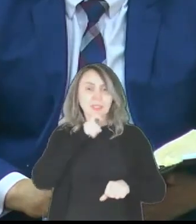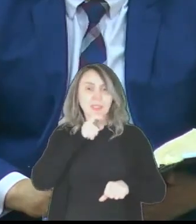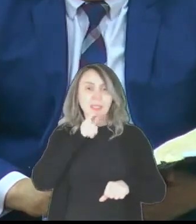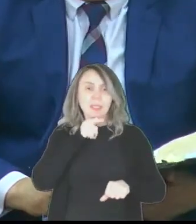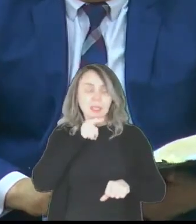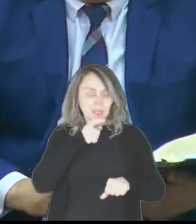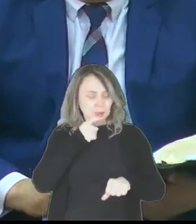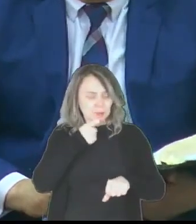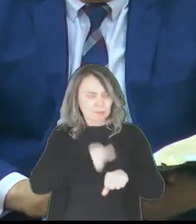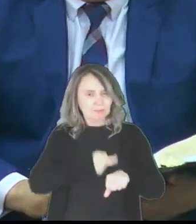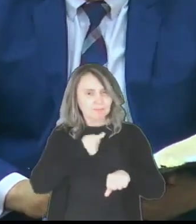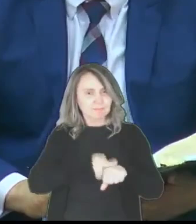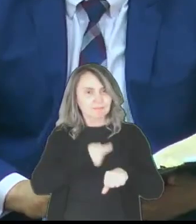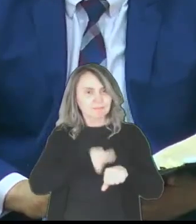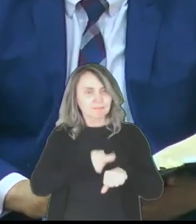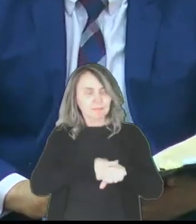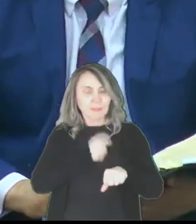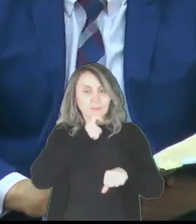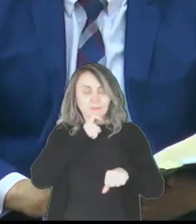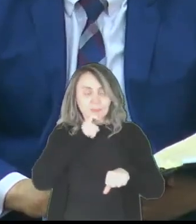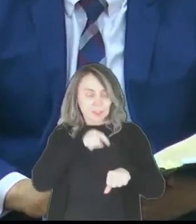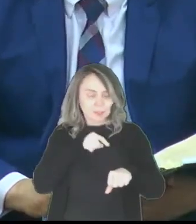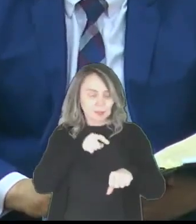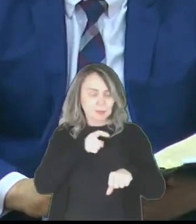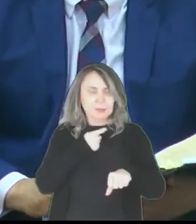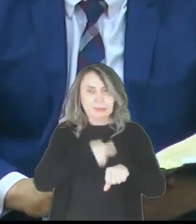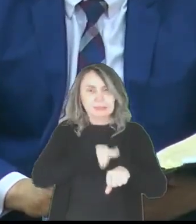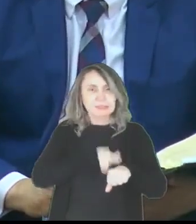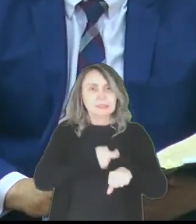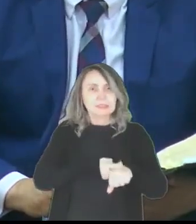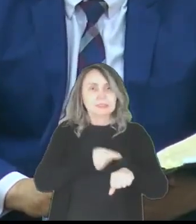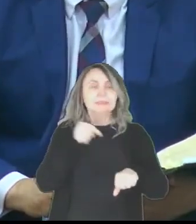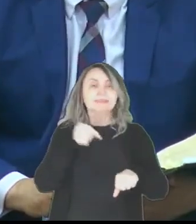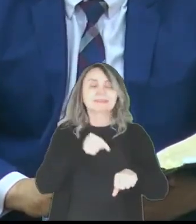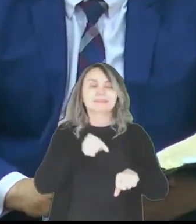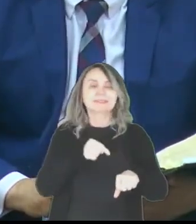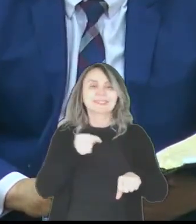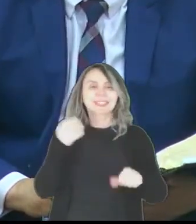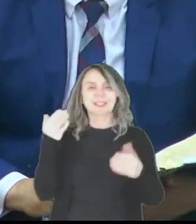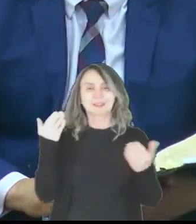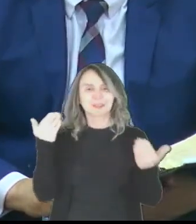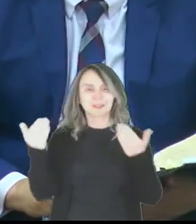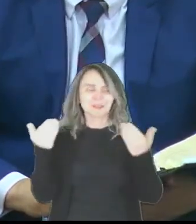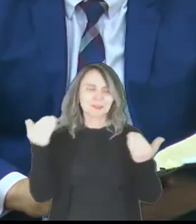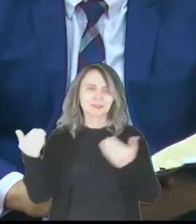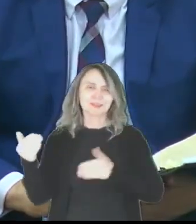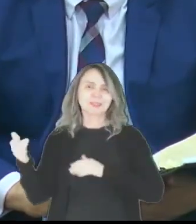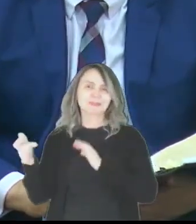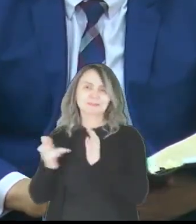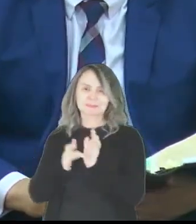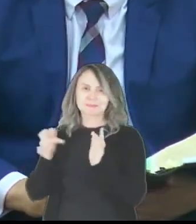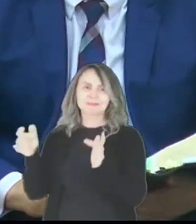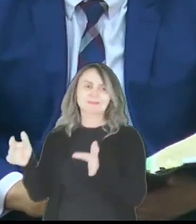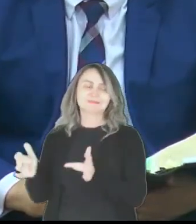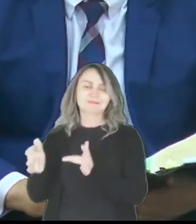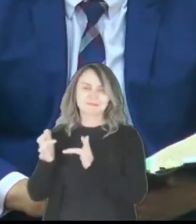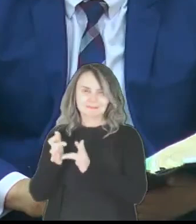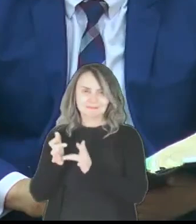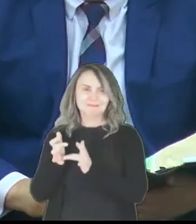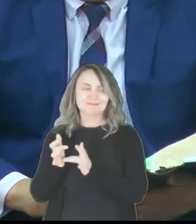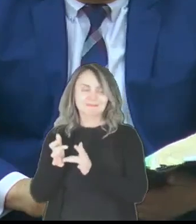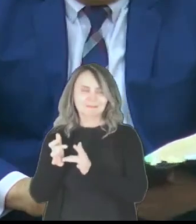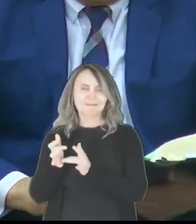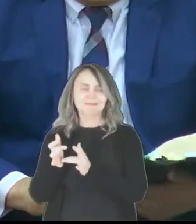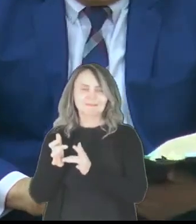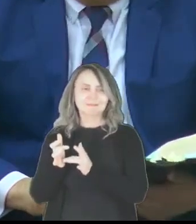que contamine. Louvado seja Deus. É uma figura de Jesus. O maná que caía do céu como uma geada é uma figura de